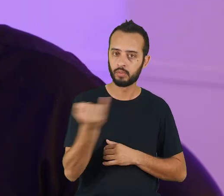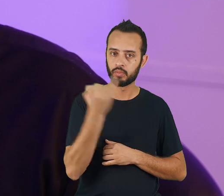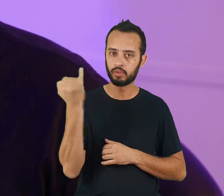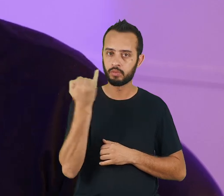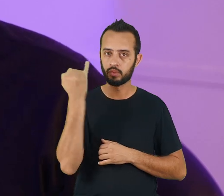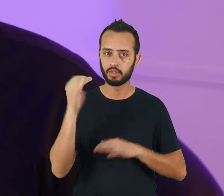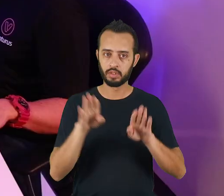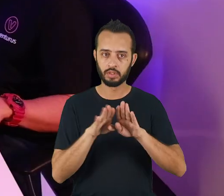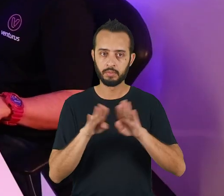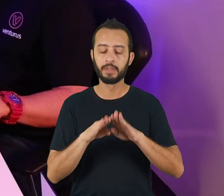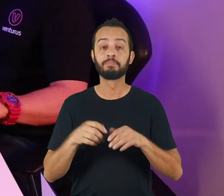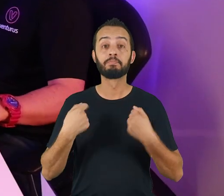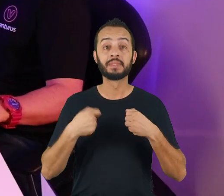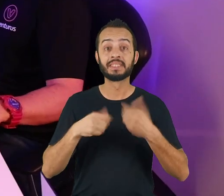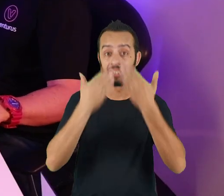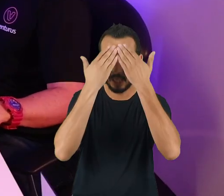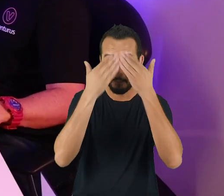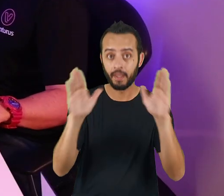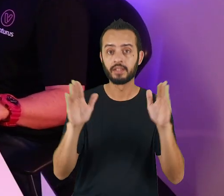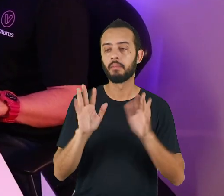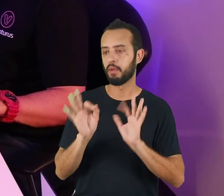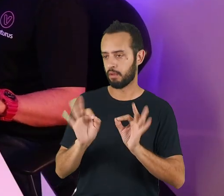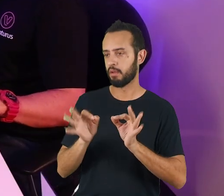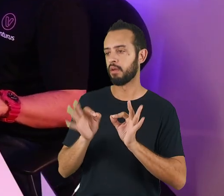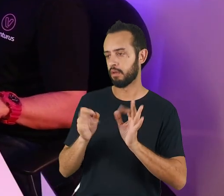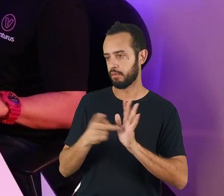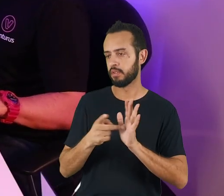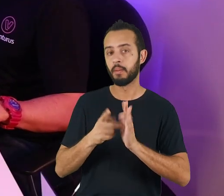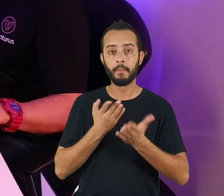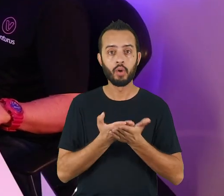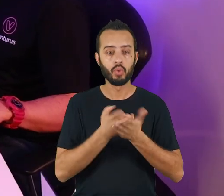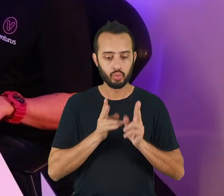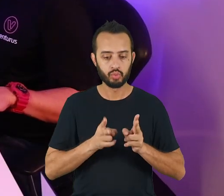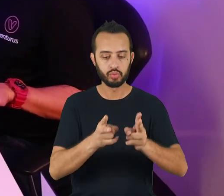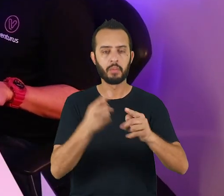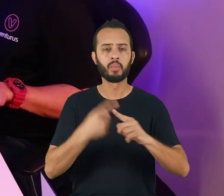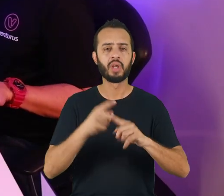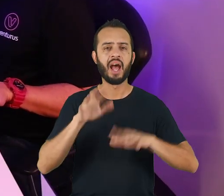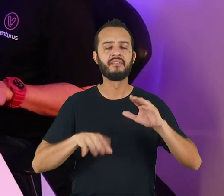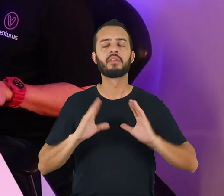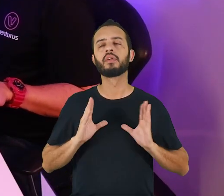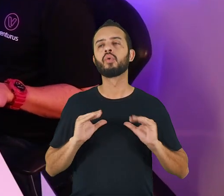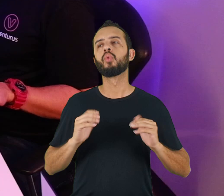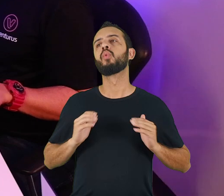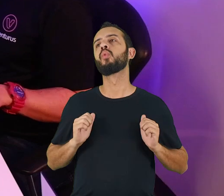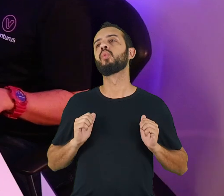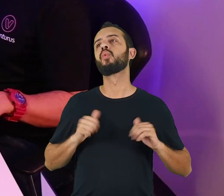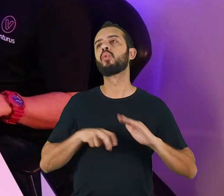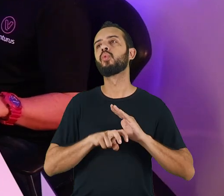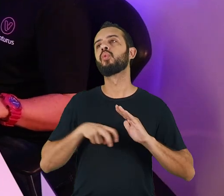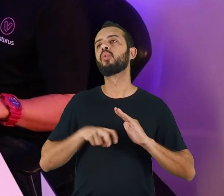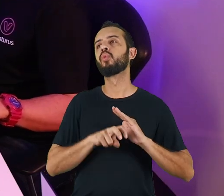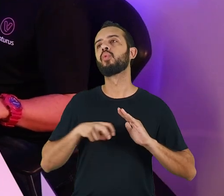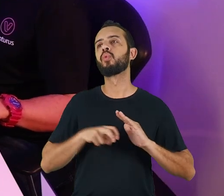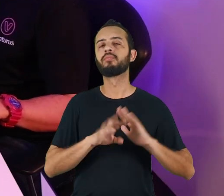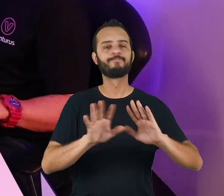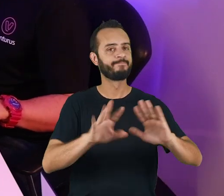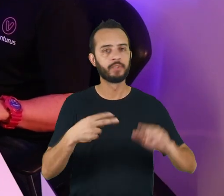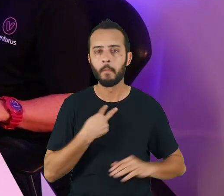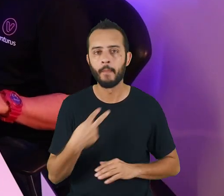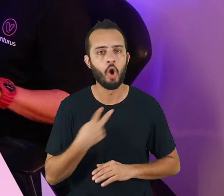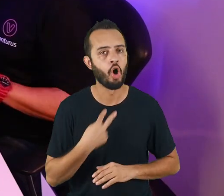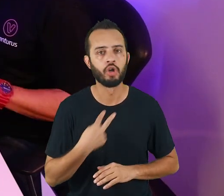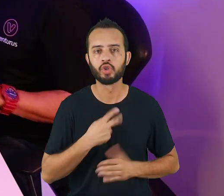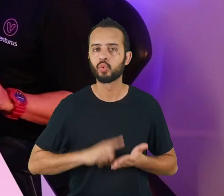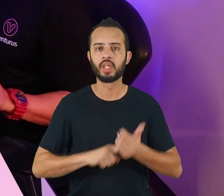também acho que a gente precisa ter a mente aberta né para mente para continuar estudando porque muitas vezes a gente pode ficar confortável uma tecnologia zona de conforto